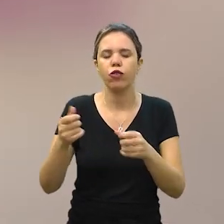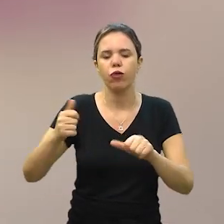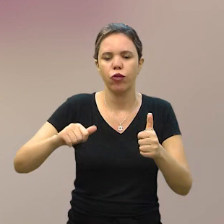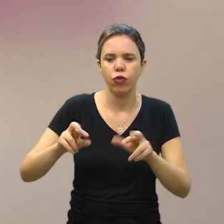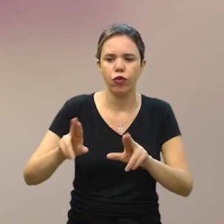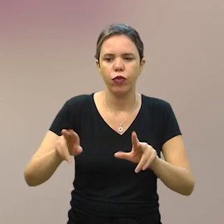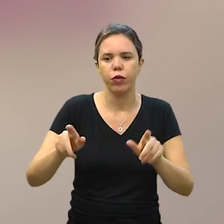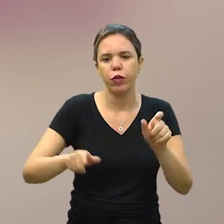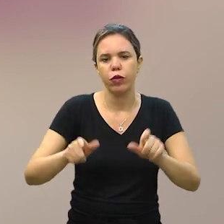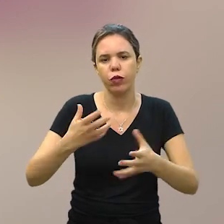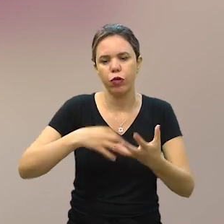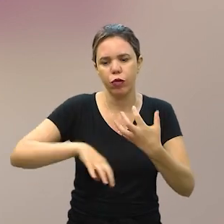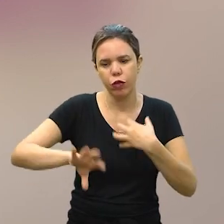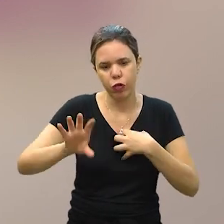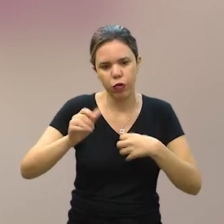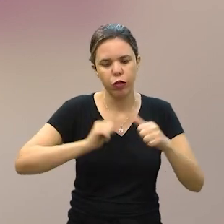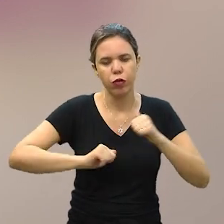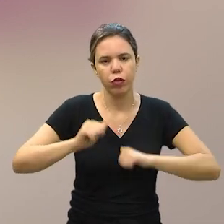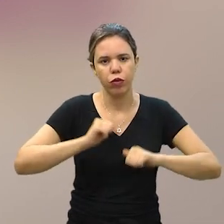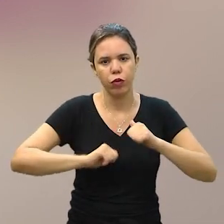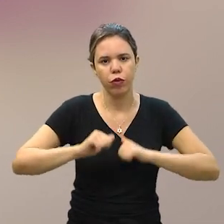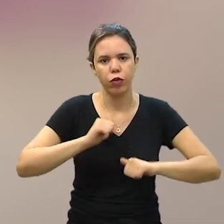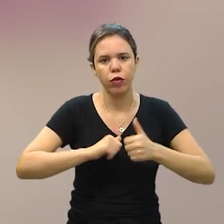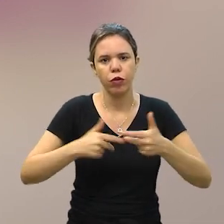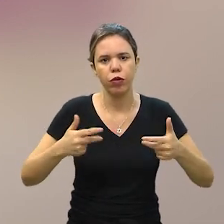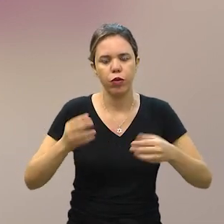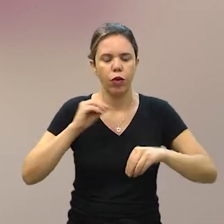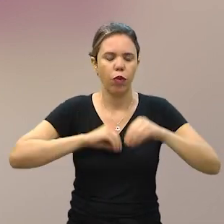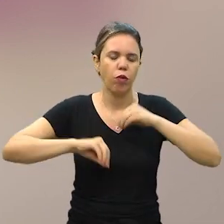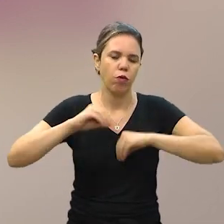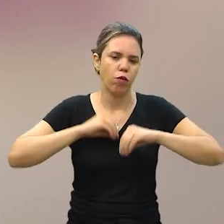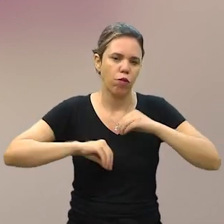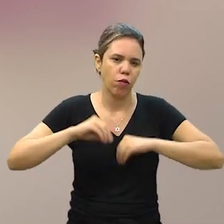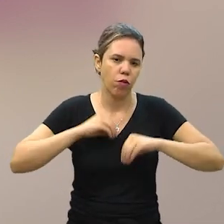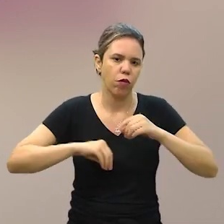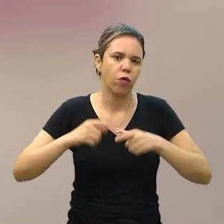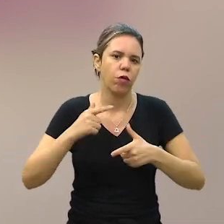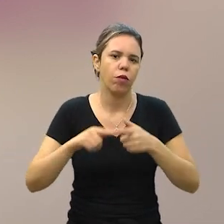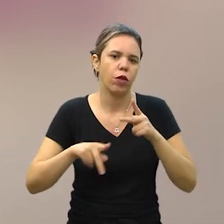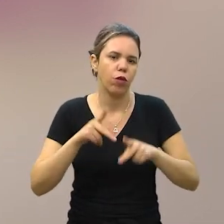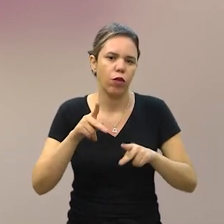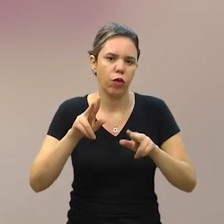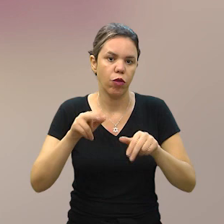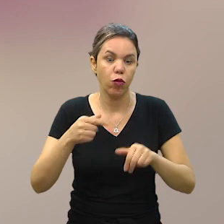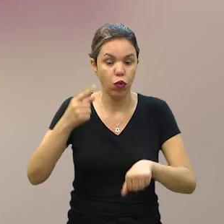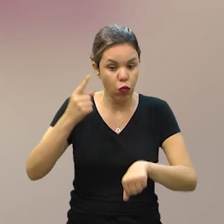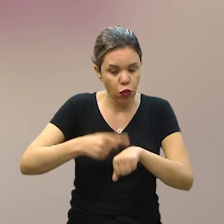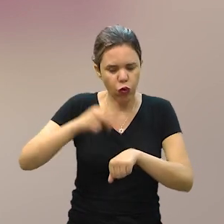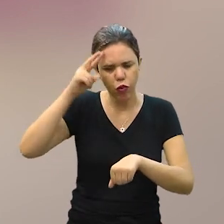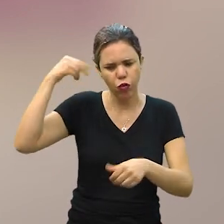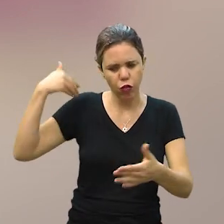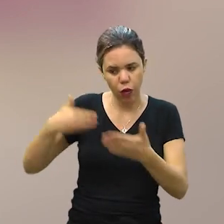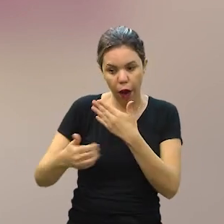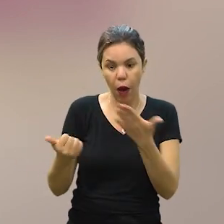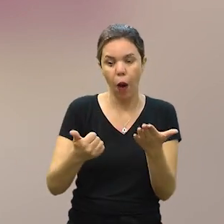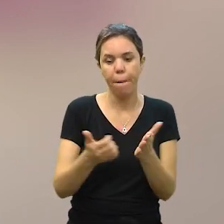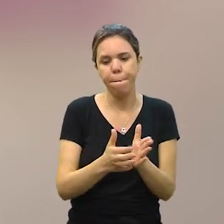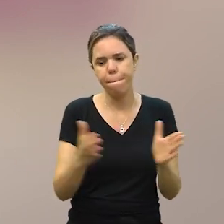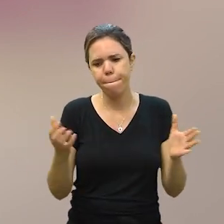diferente, tanto para a questão da ansiedade quanto para a questão da depressão. Acho que nunca na história se teve